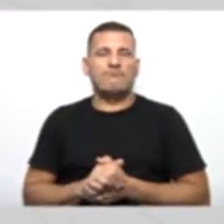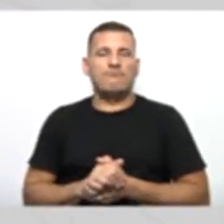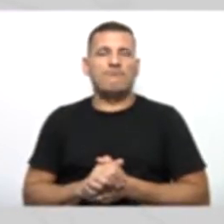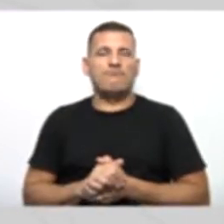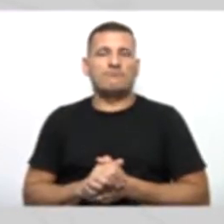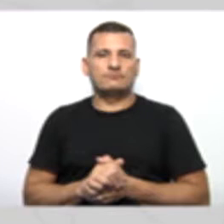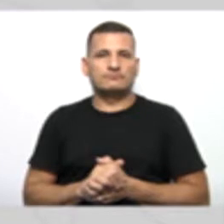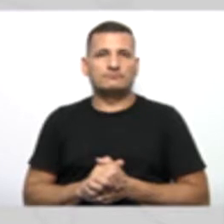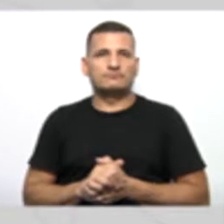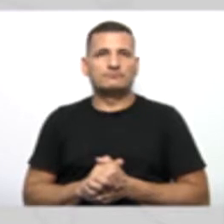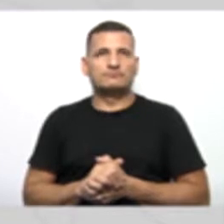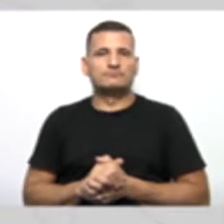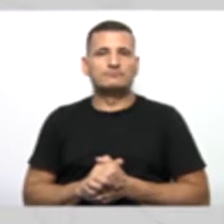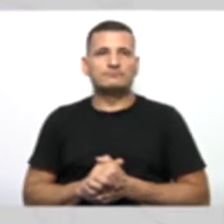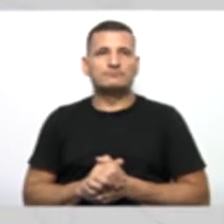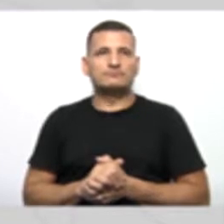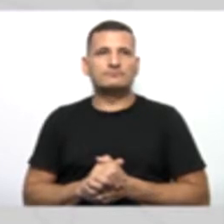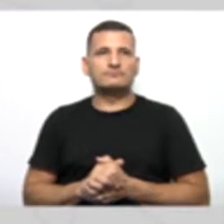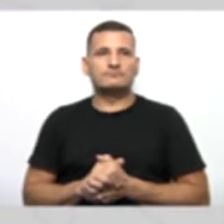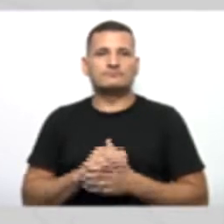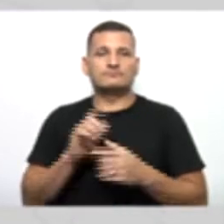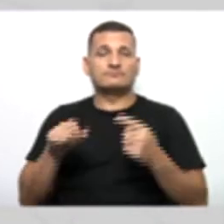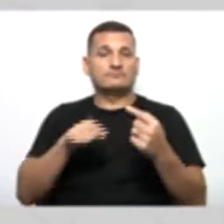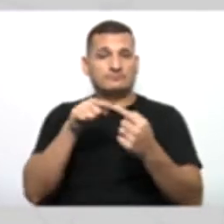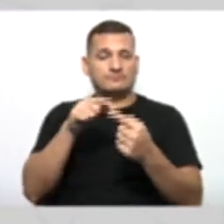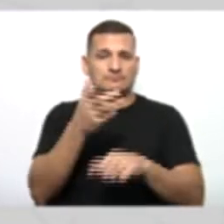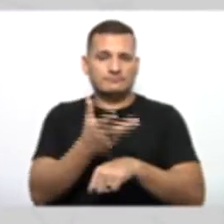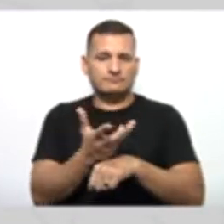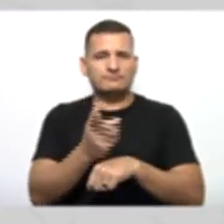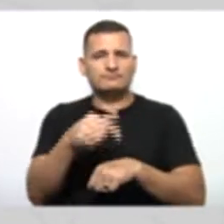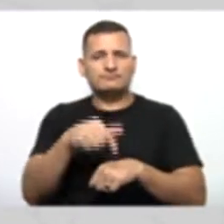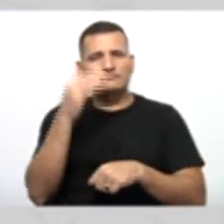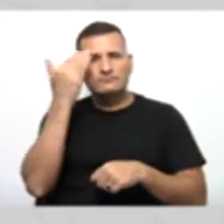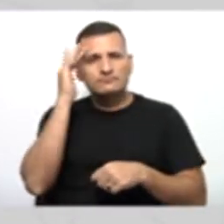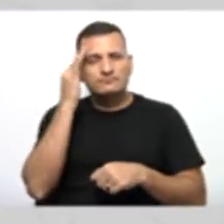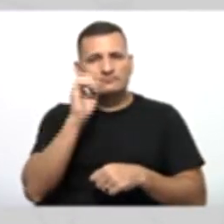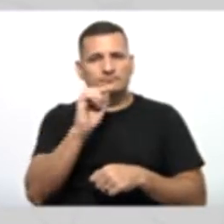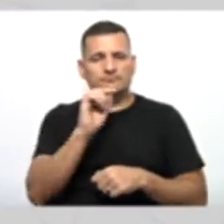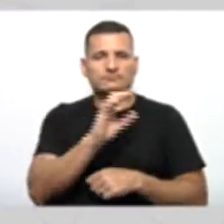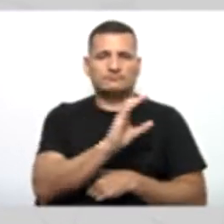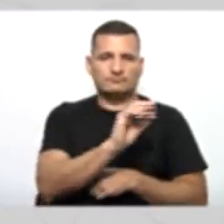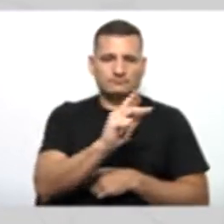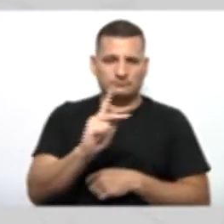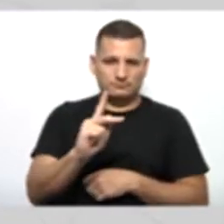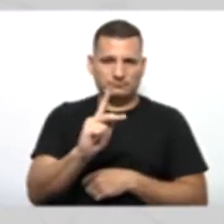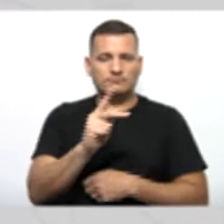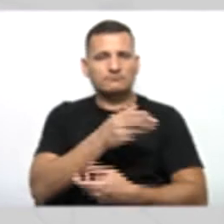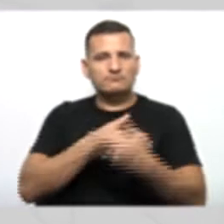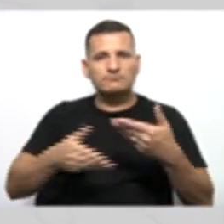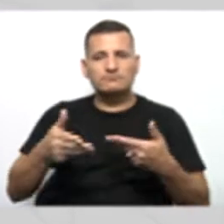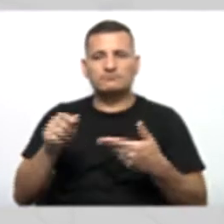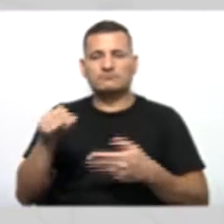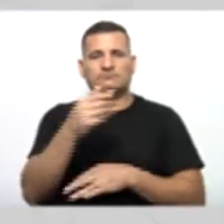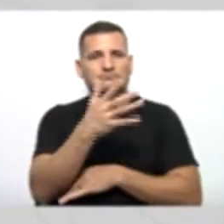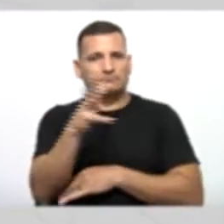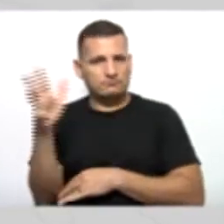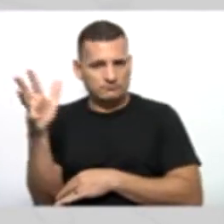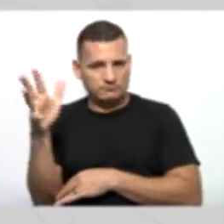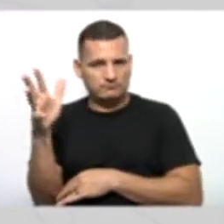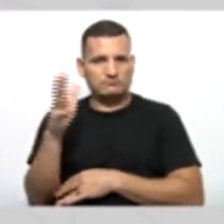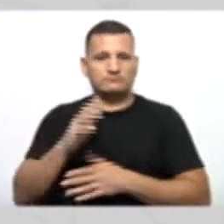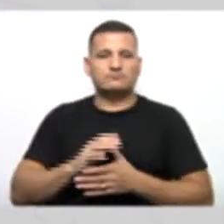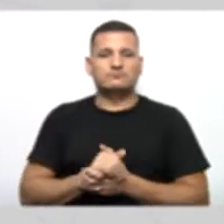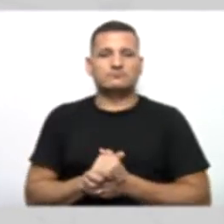O objetivo dessa disciplina é compreender as relações sistêmicas entre cooperativas e meio ambiente, sustentabilidade aplicada ao